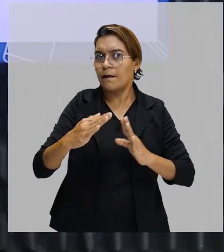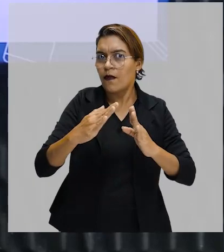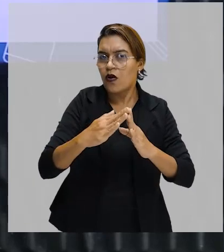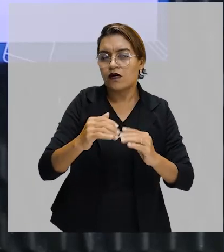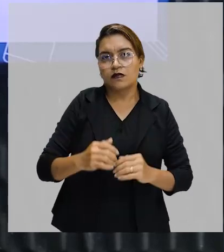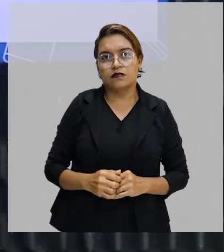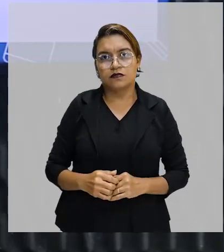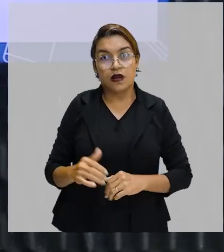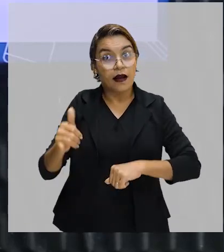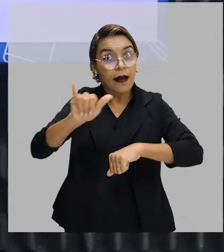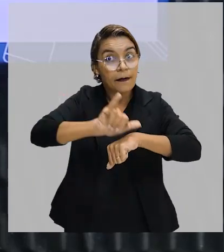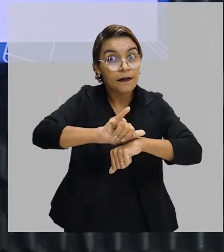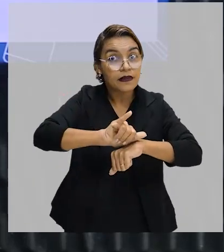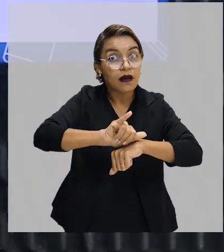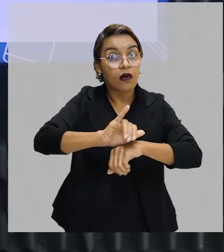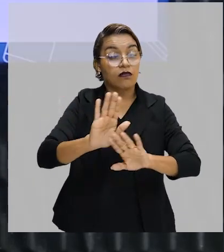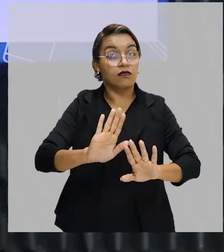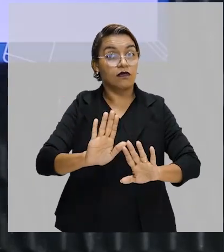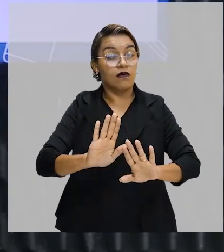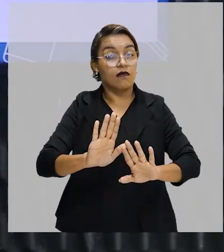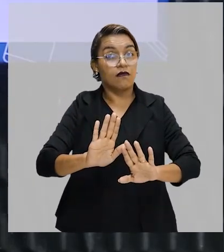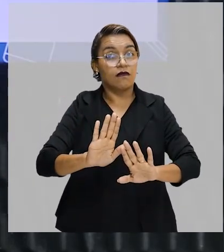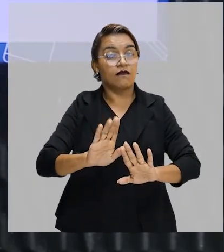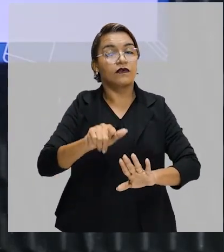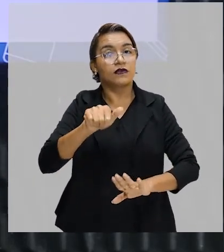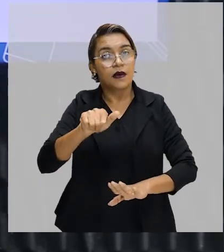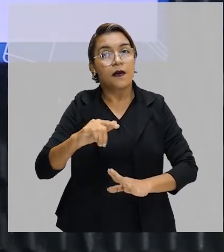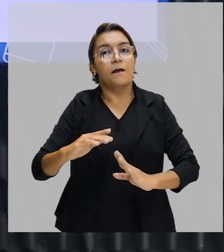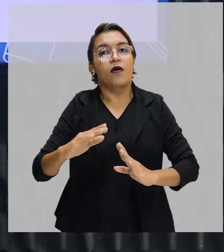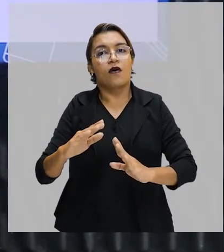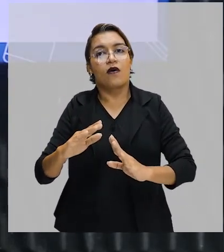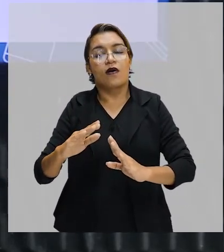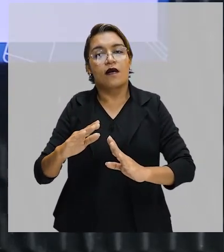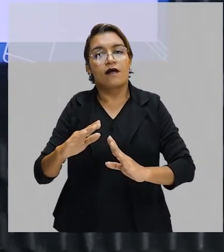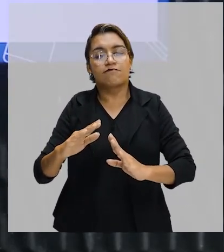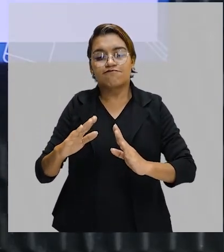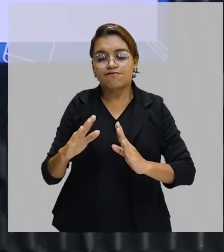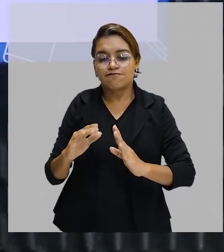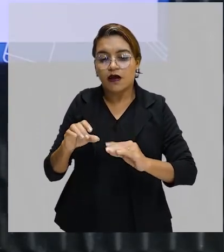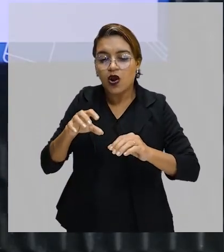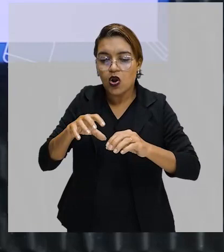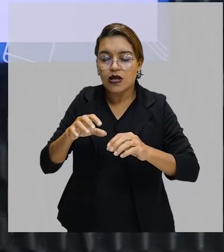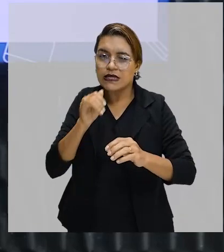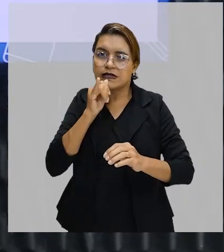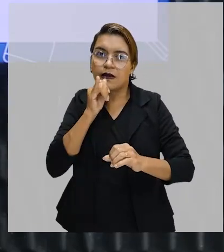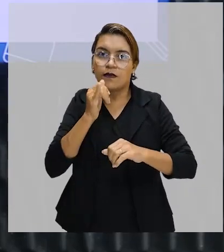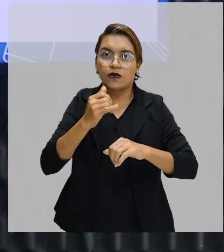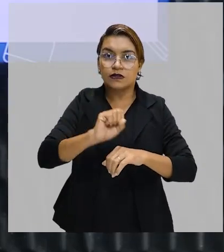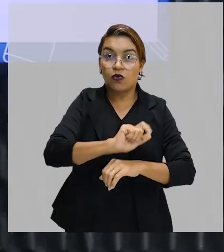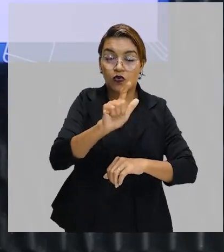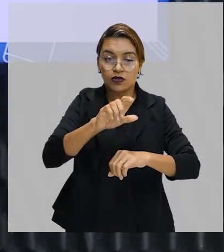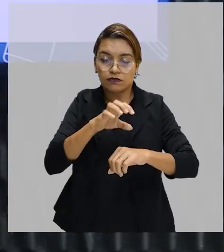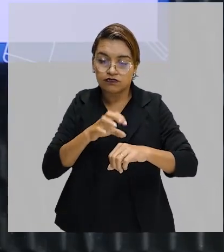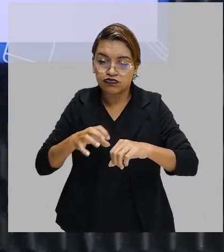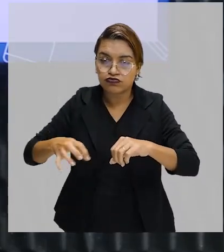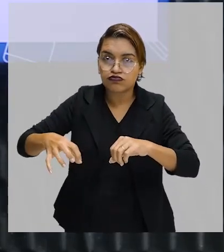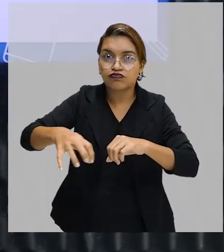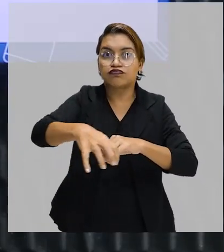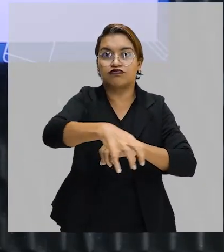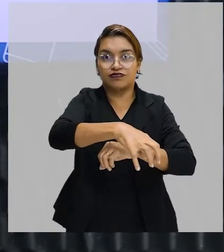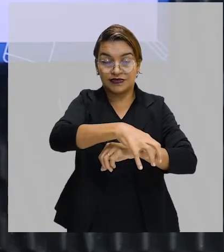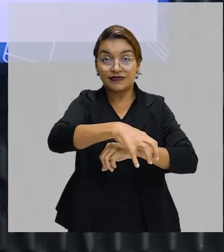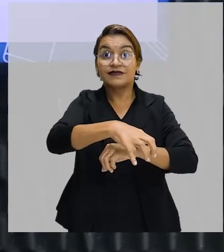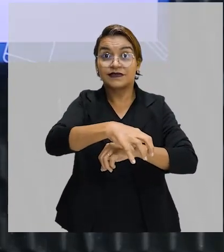capital certo são municípios bem próximo que a gente chama de região metropolitana então São Luís a município raposa ao município